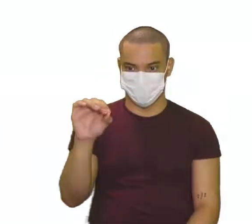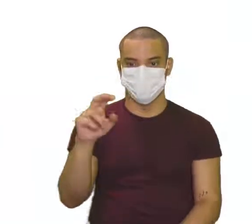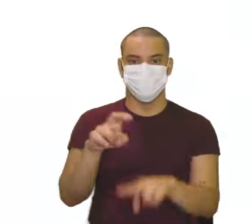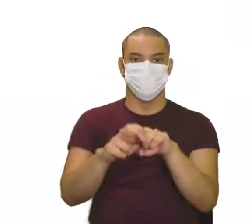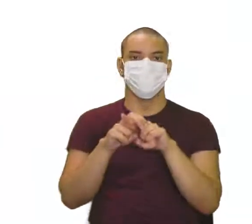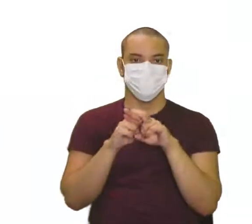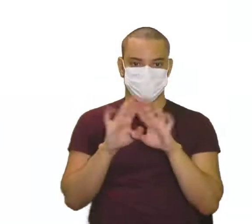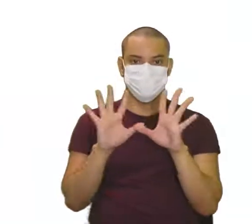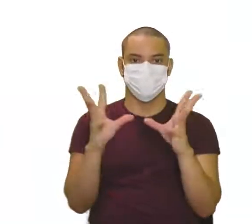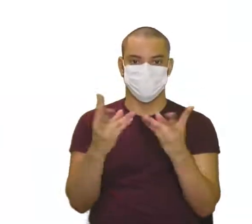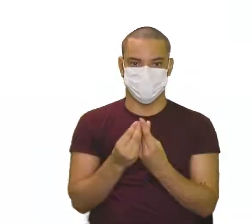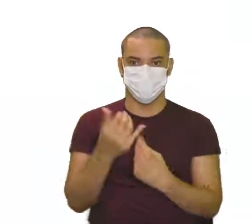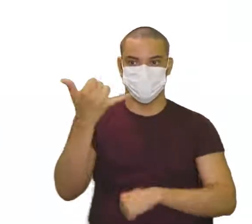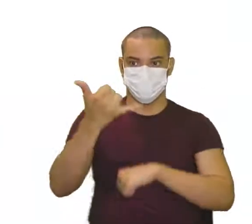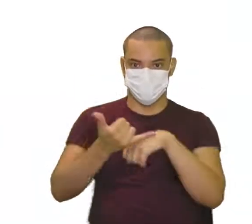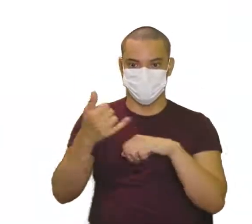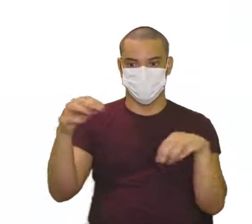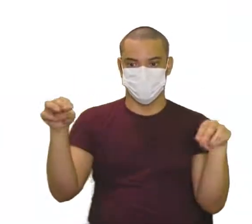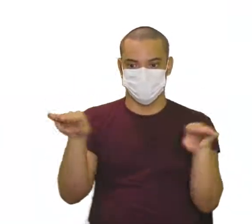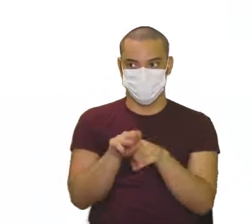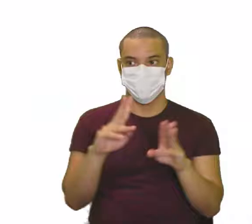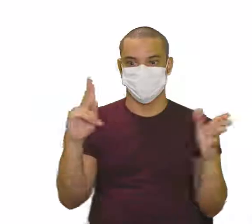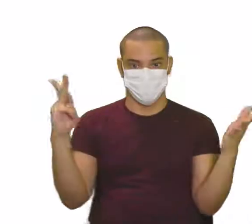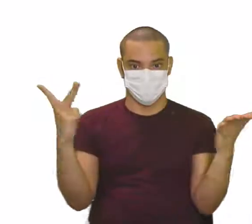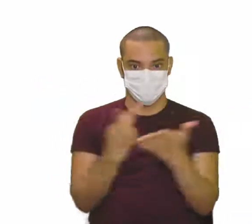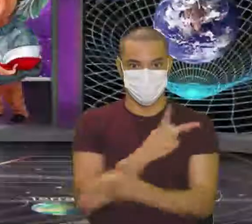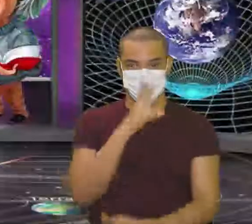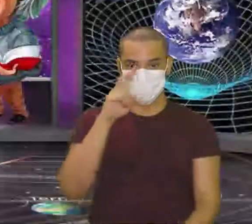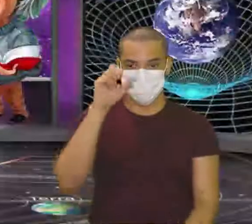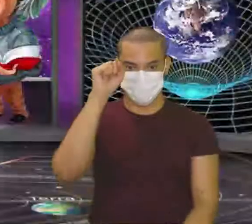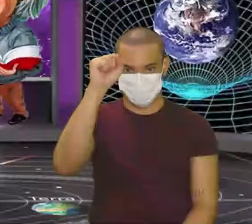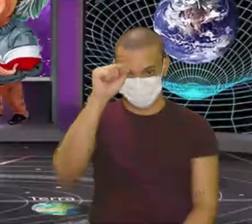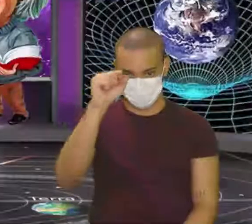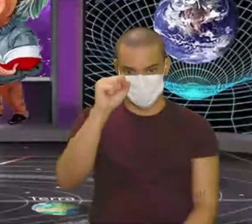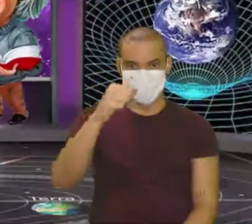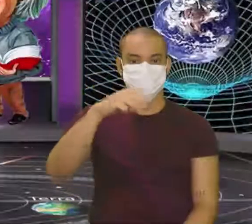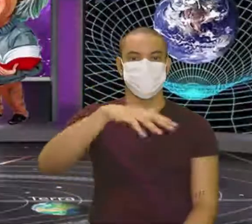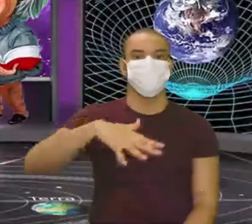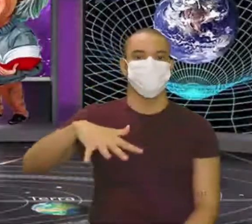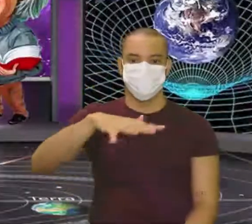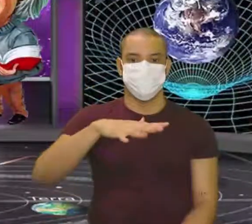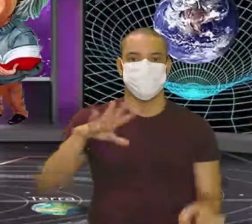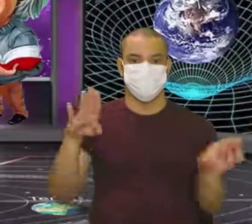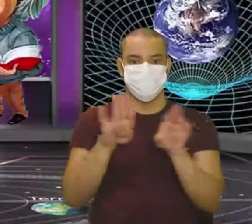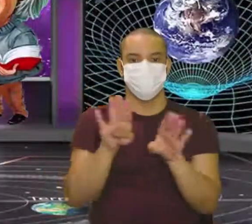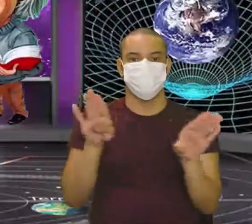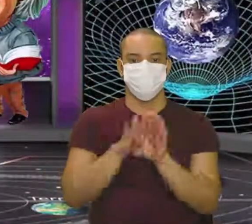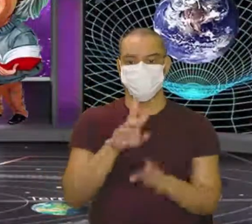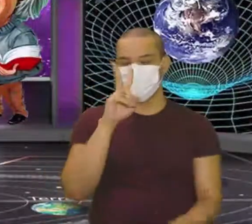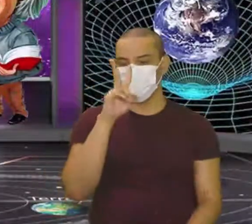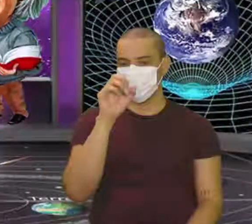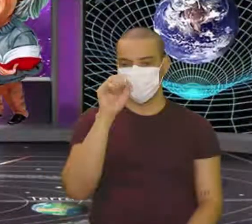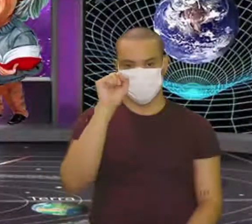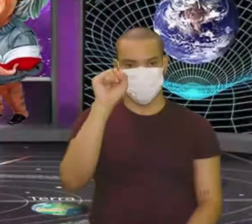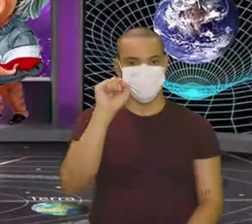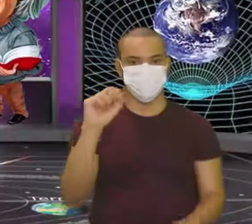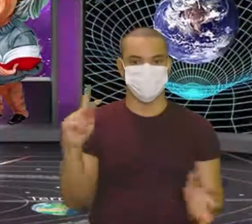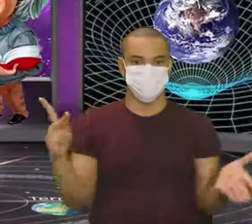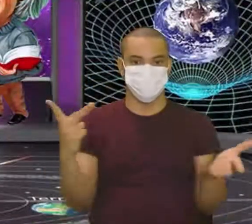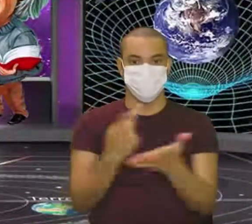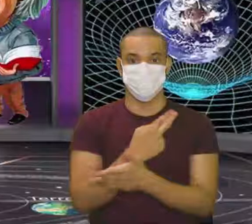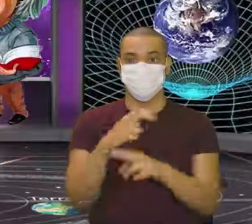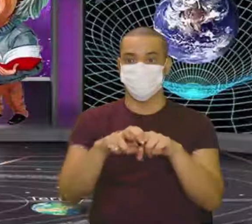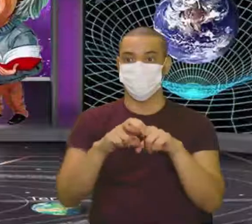ferromagnéticas, elas se imantam de maneira muito forte na presença do campo magnético e também são fortemente atraídas. Então, se eu